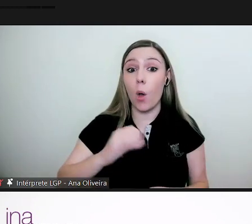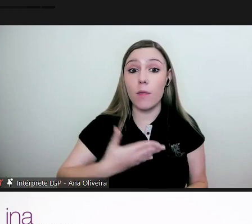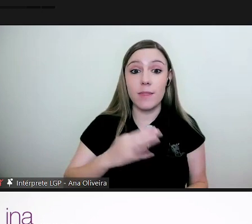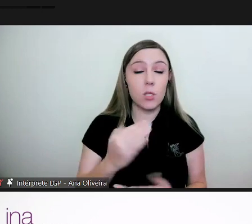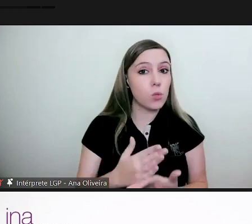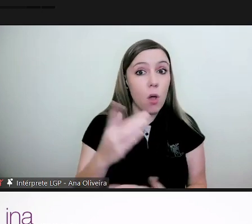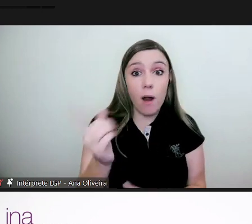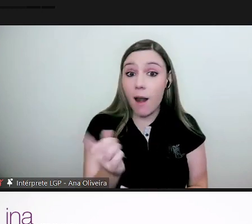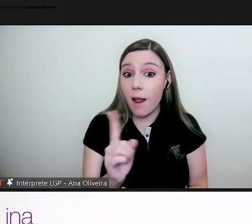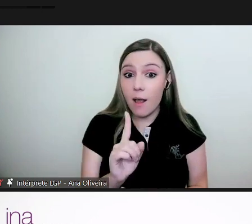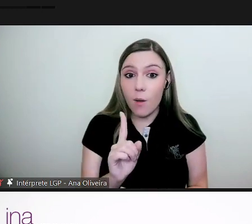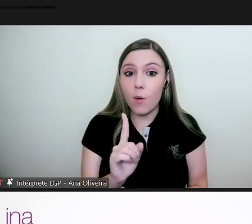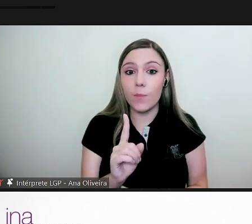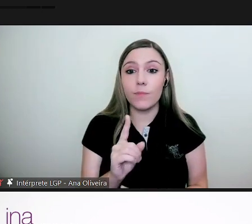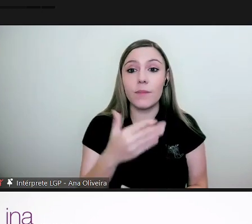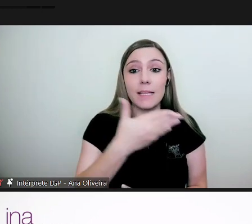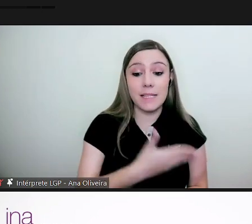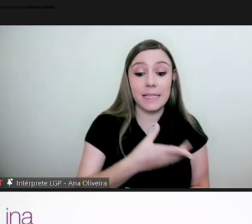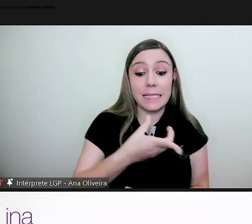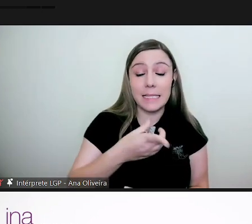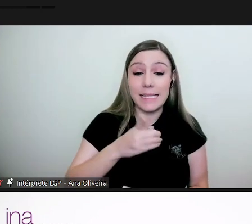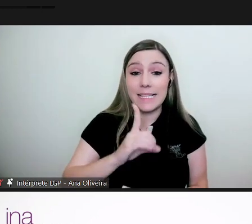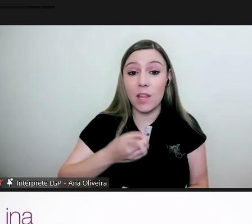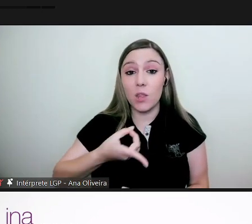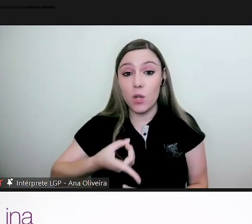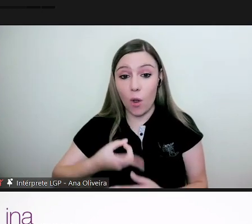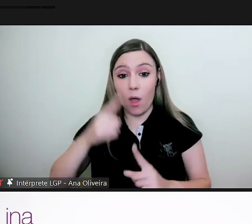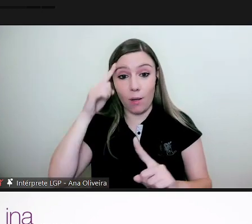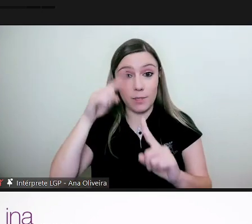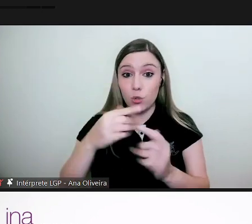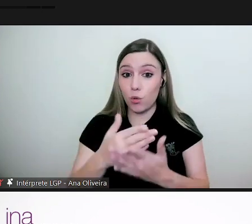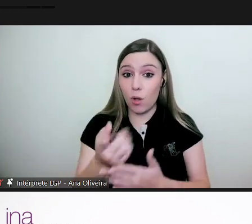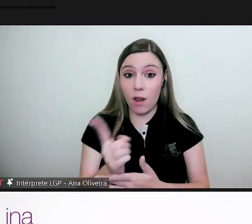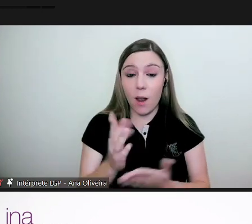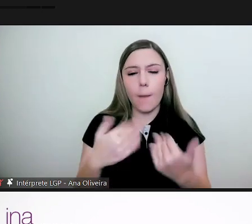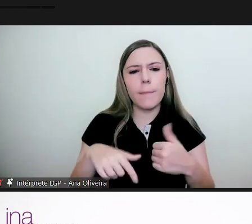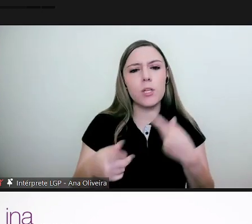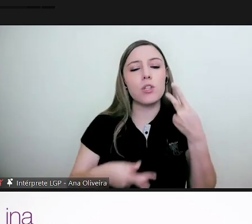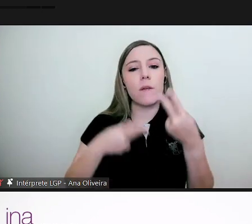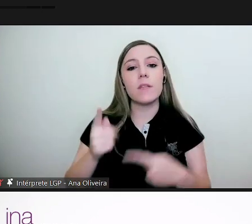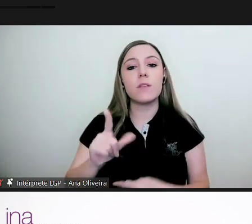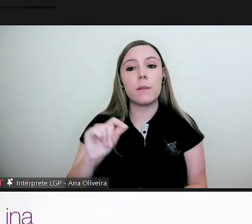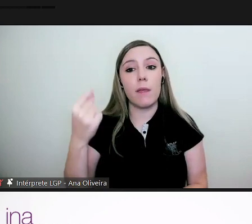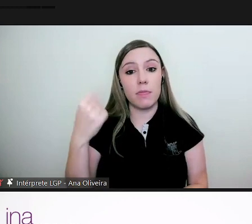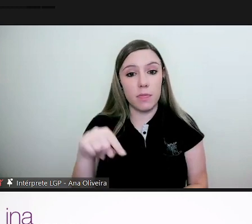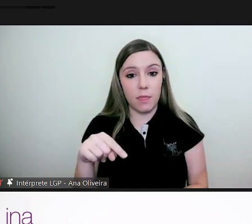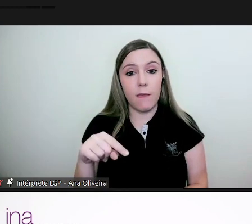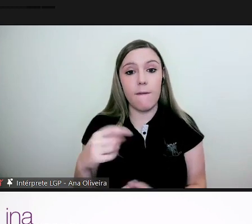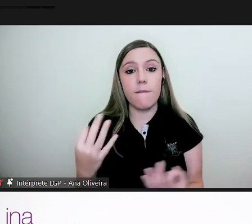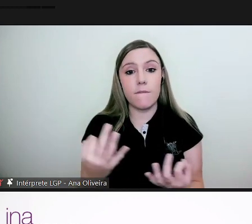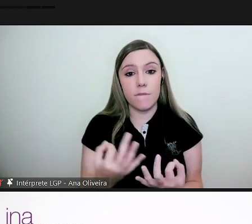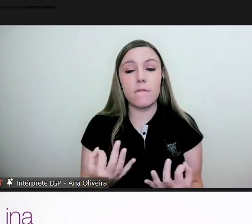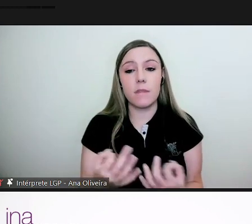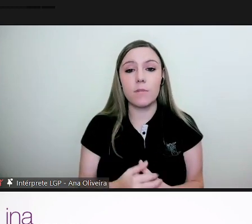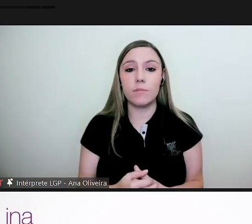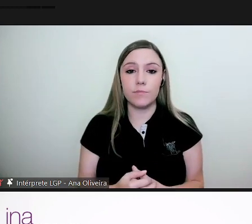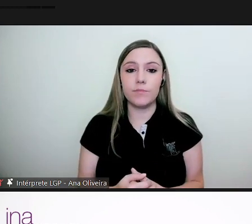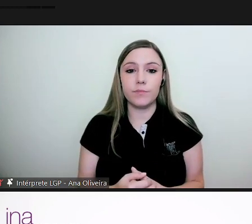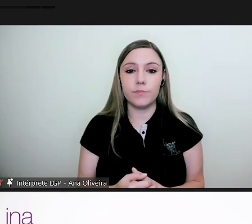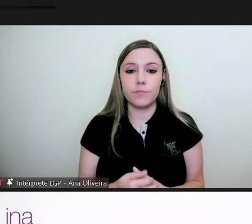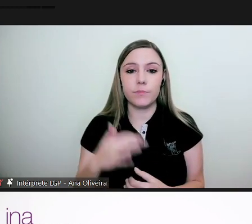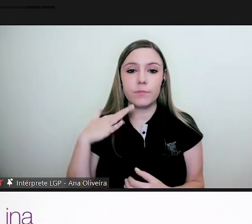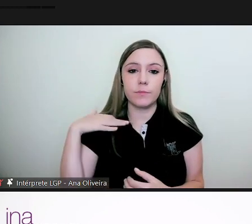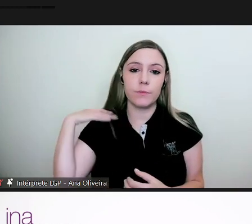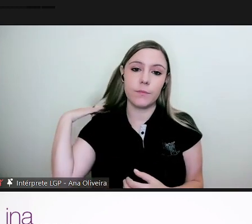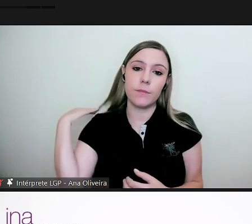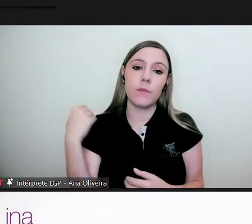das suas 169 metas, não é? Nós temos aqui uma avaliação também e um escrutínio natural e, mais uma